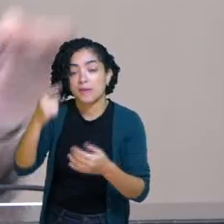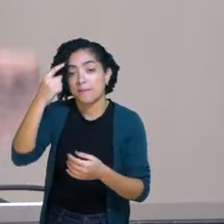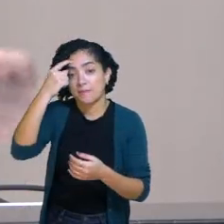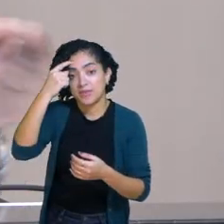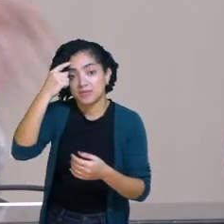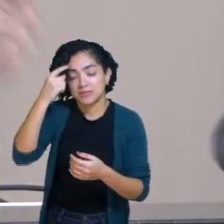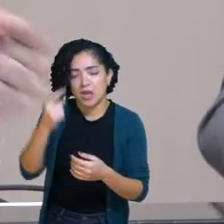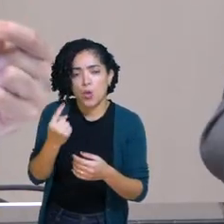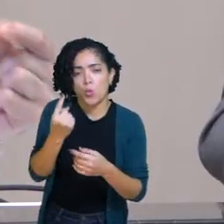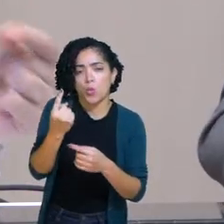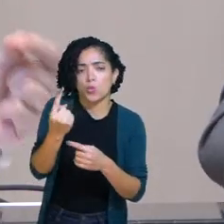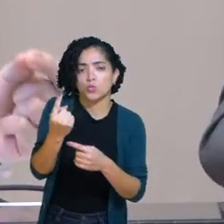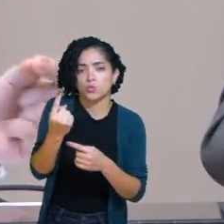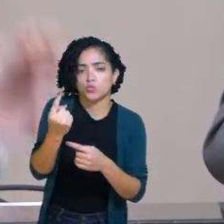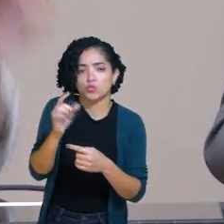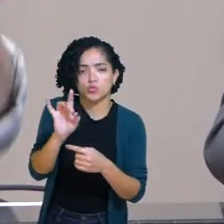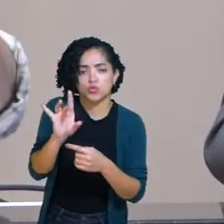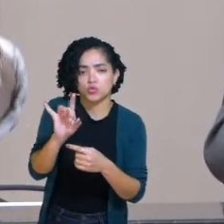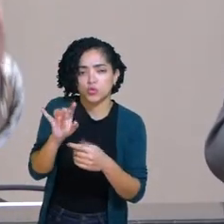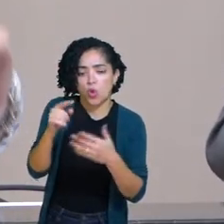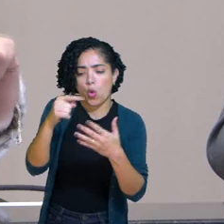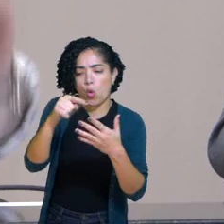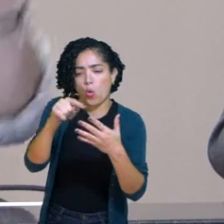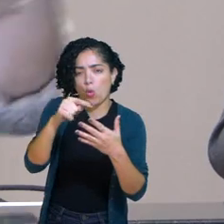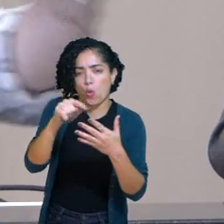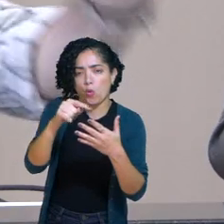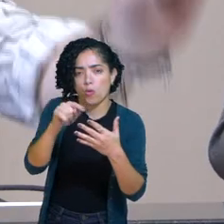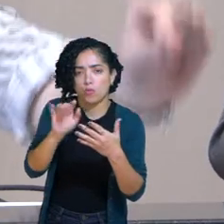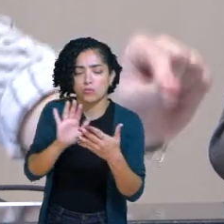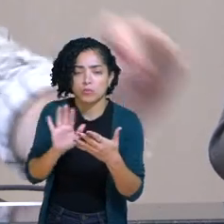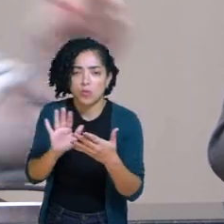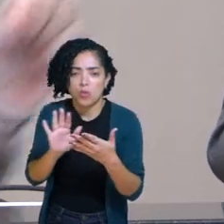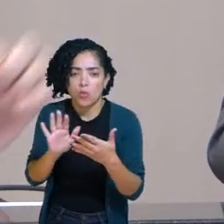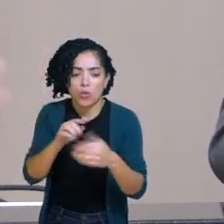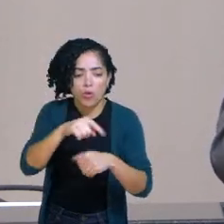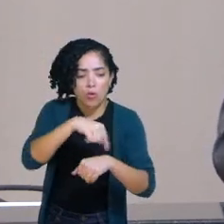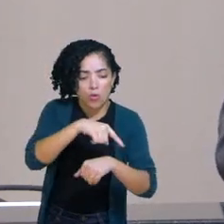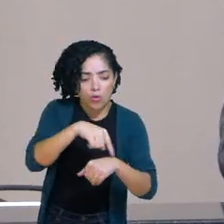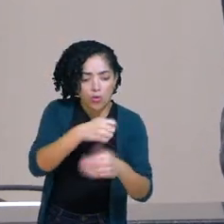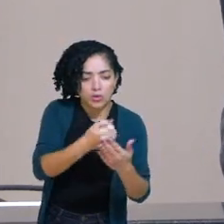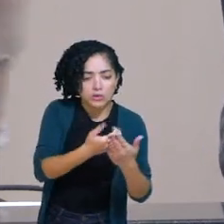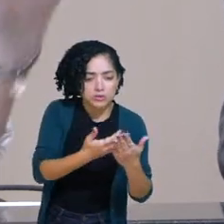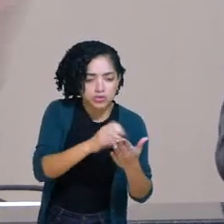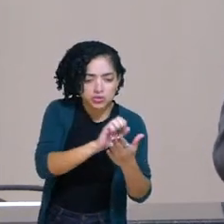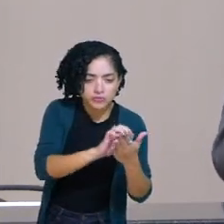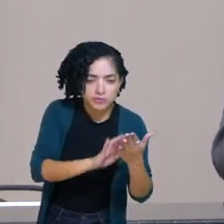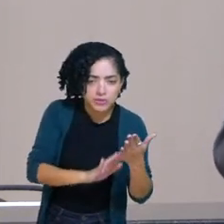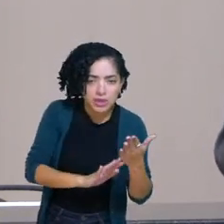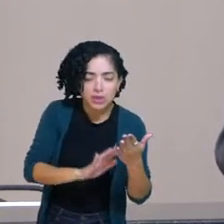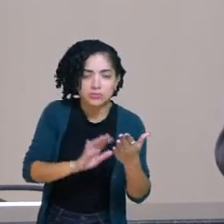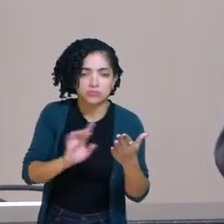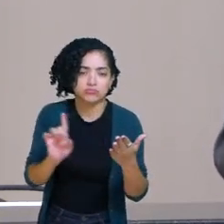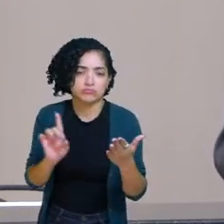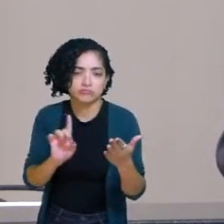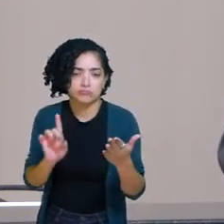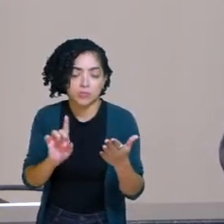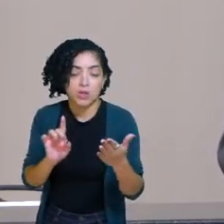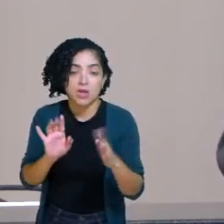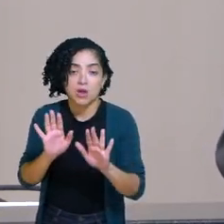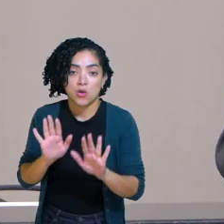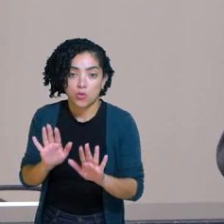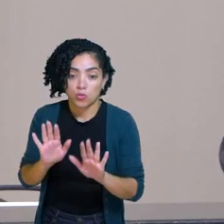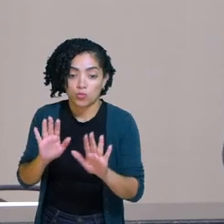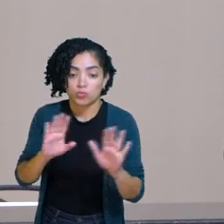um determinado ponto ou é a hora atividade ou é o não assim como o